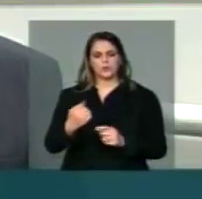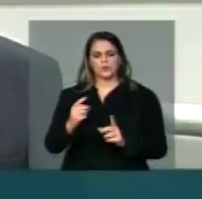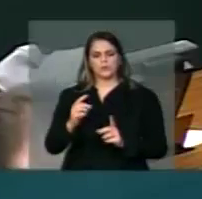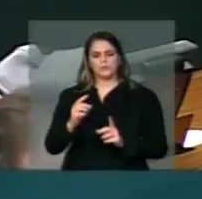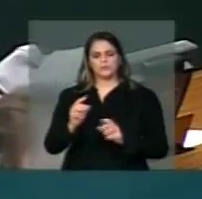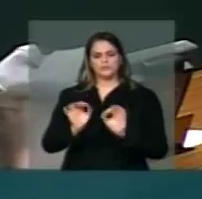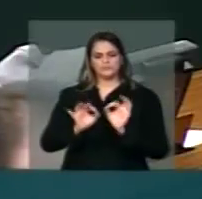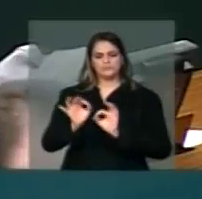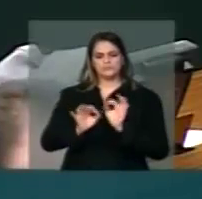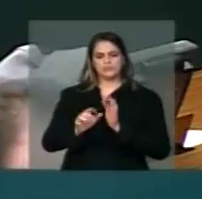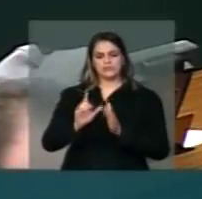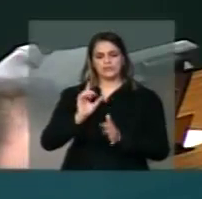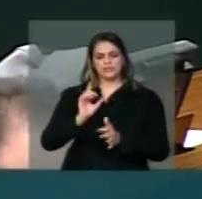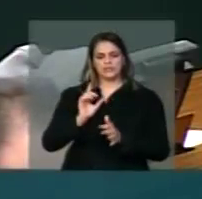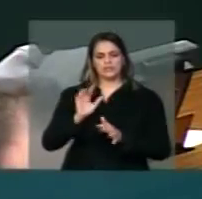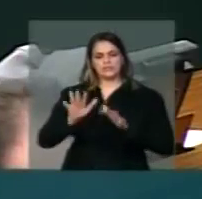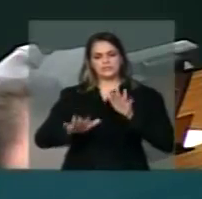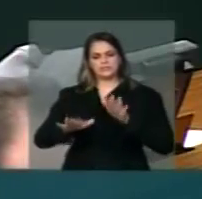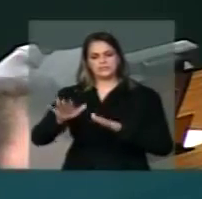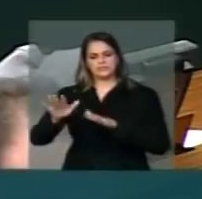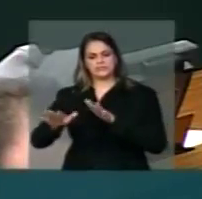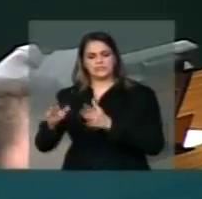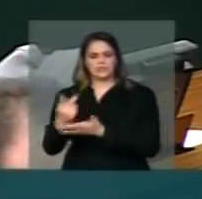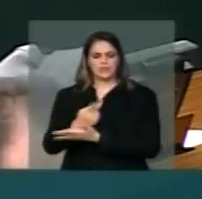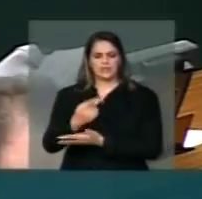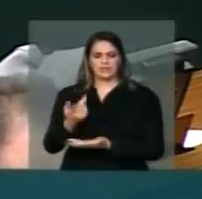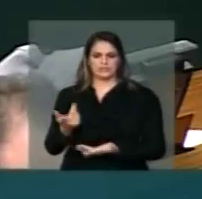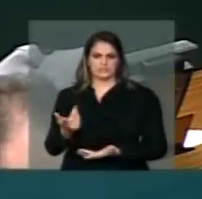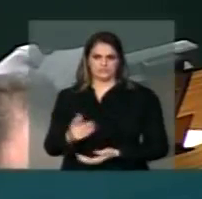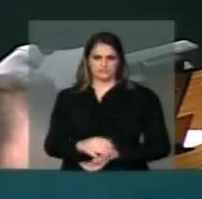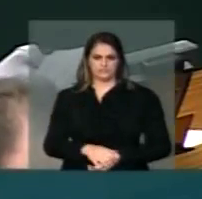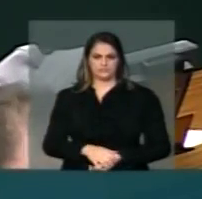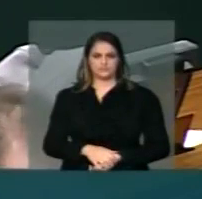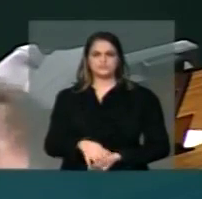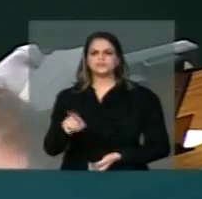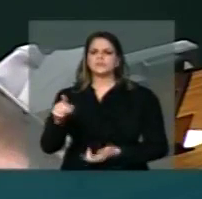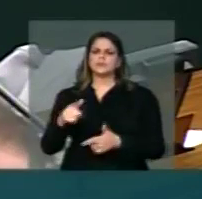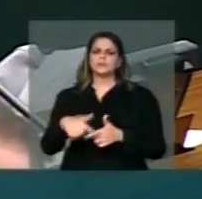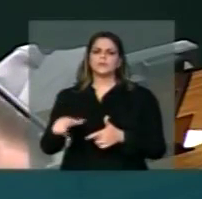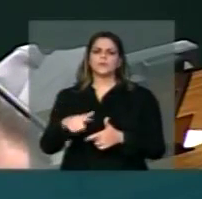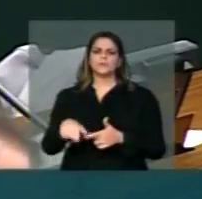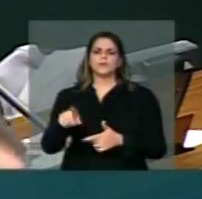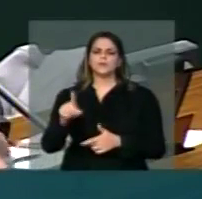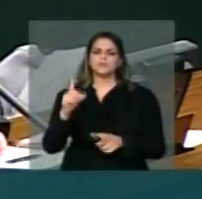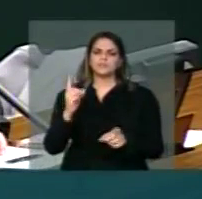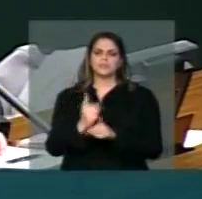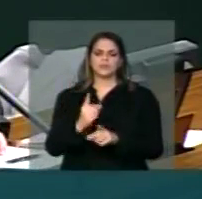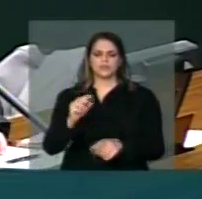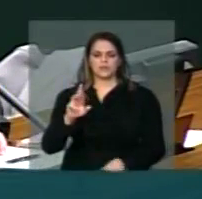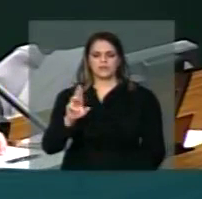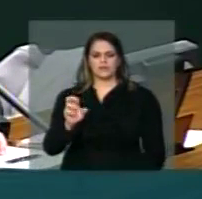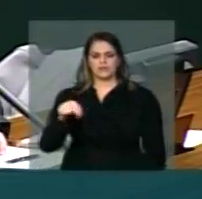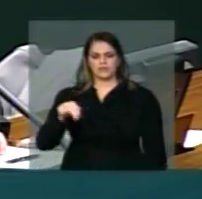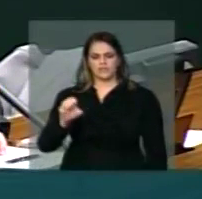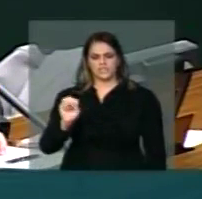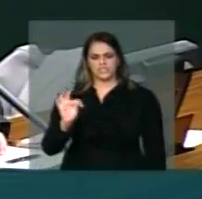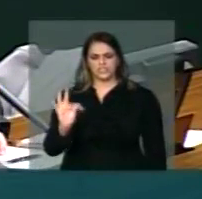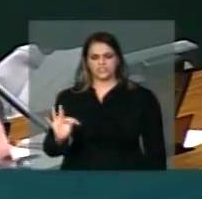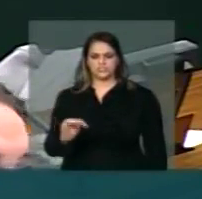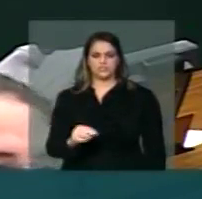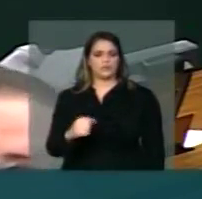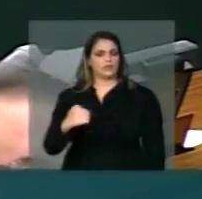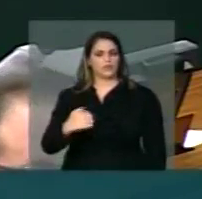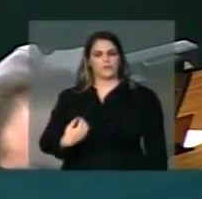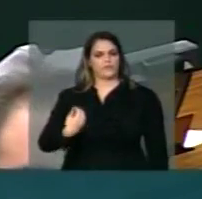E quais os problemas o senhor identificou na Reneste? Eu não participei da comissão